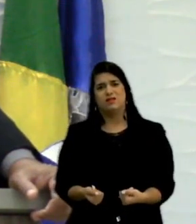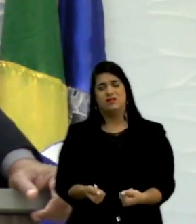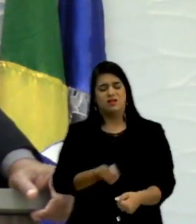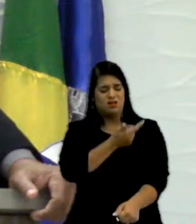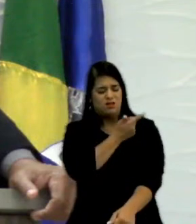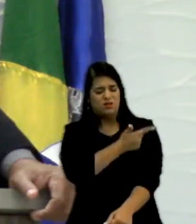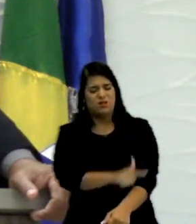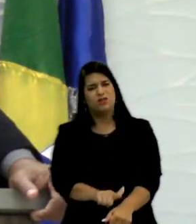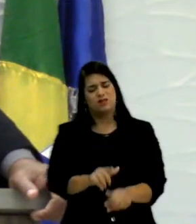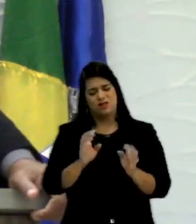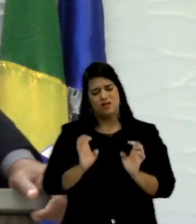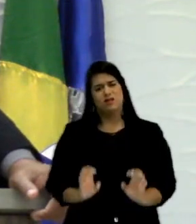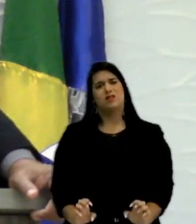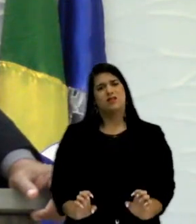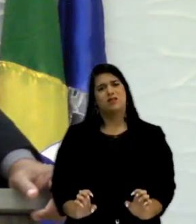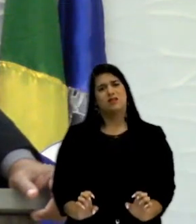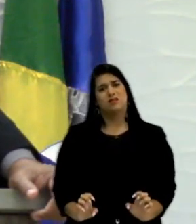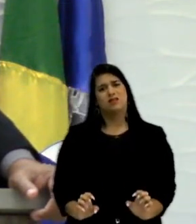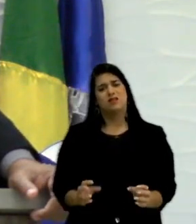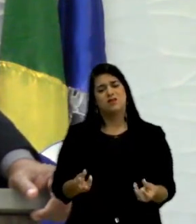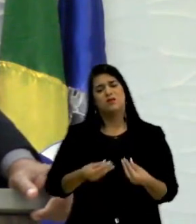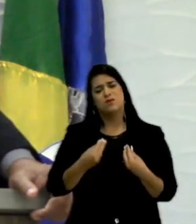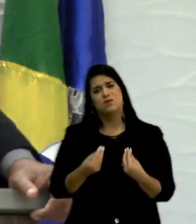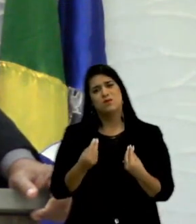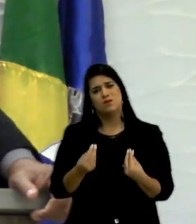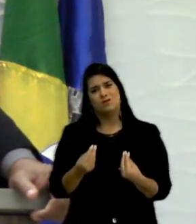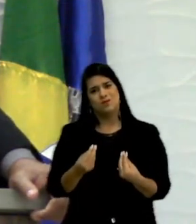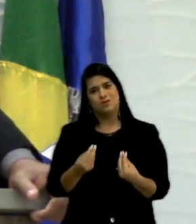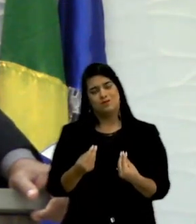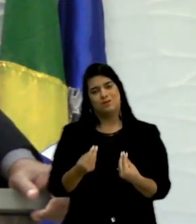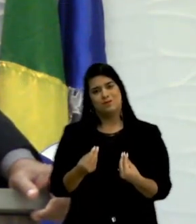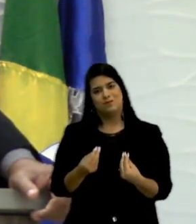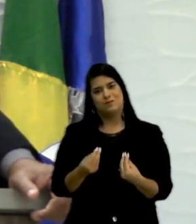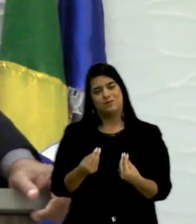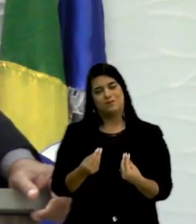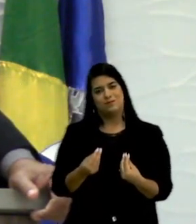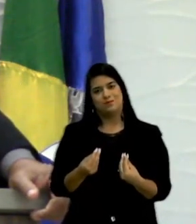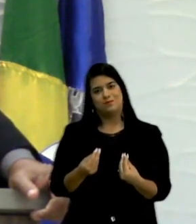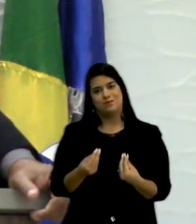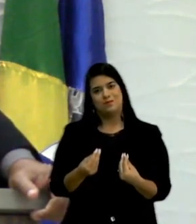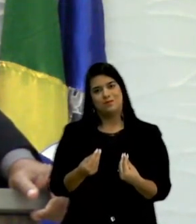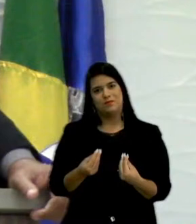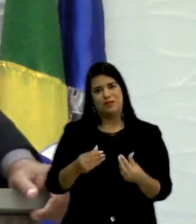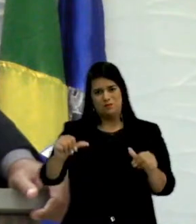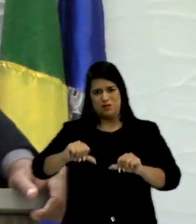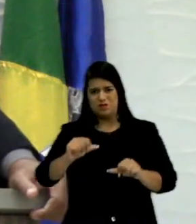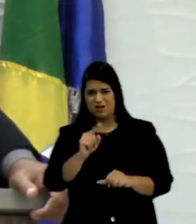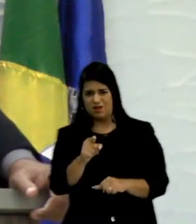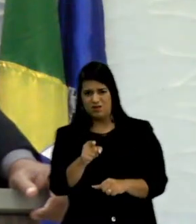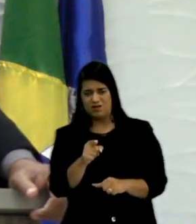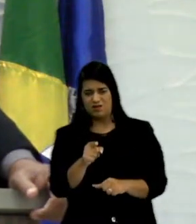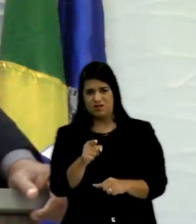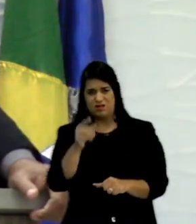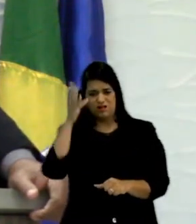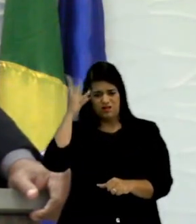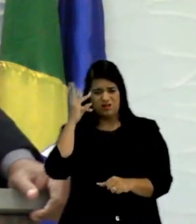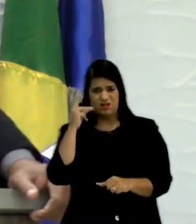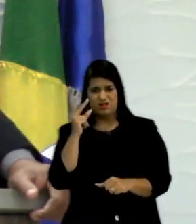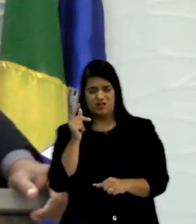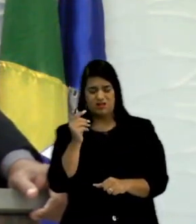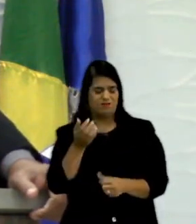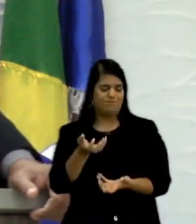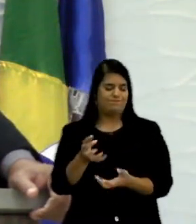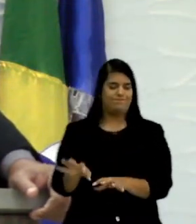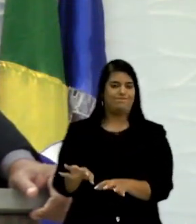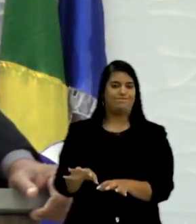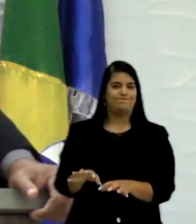E minha dignidade, minha honestidade vai ficar onde? Só que eu não tenho nada contra o senhor não, José. Como pessoa, não. Entendeu? Quando eu falo assim, é sobre o grupo político.